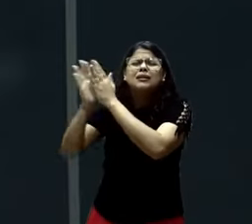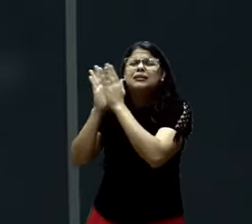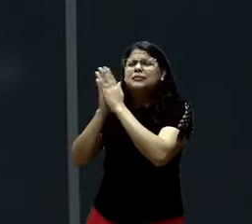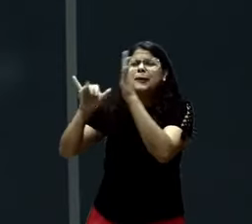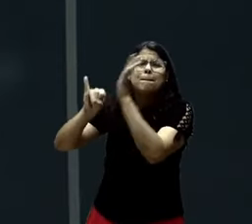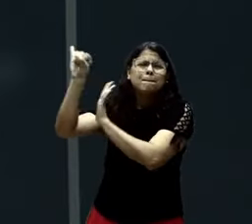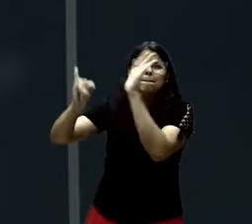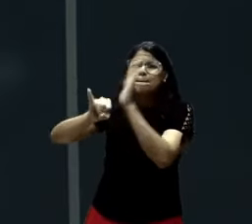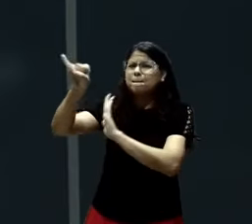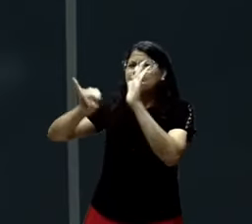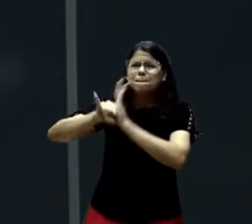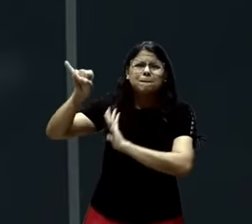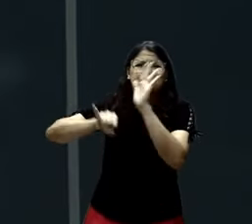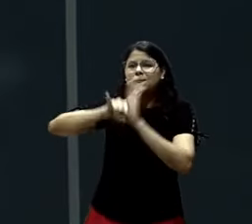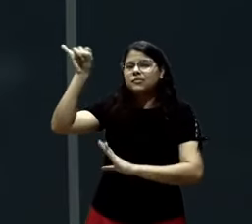intercede.